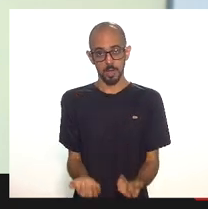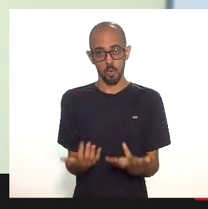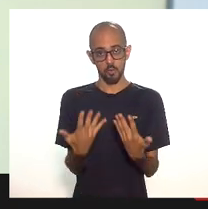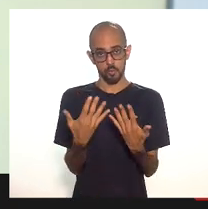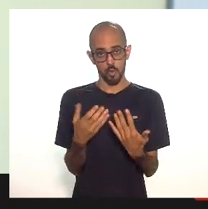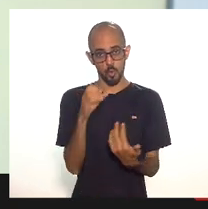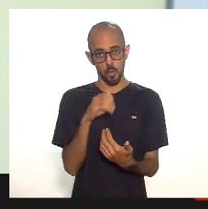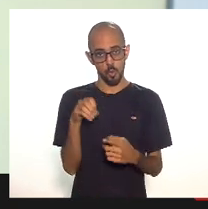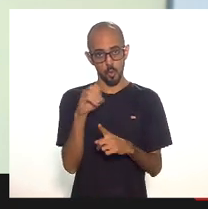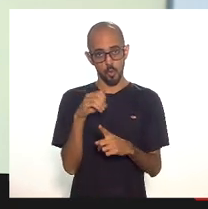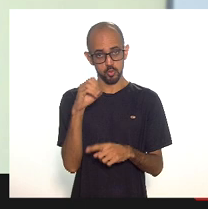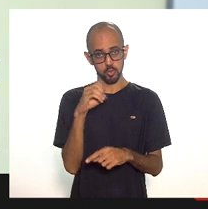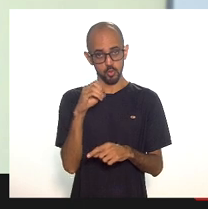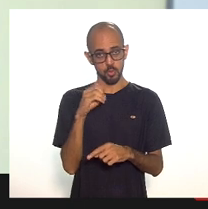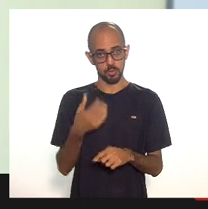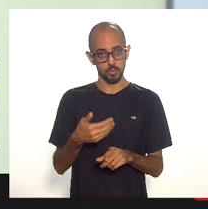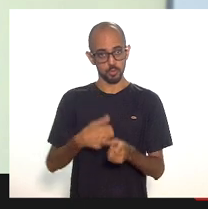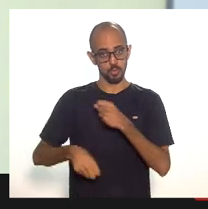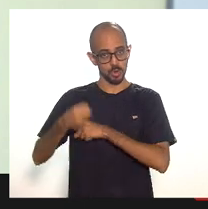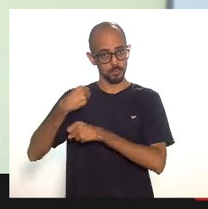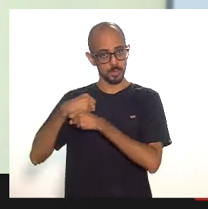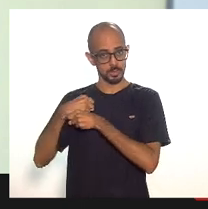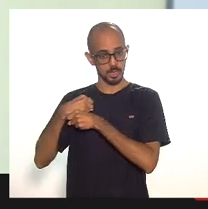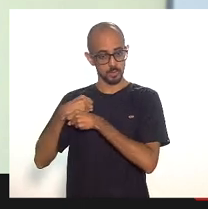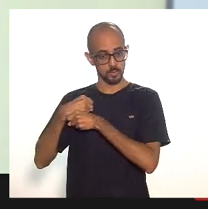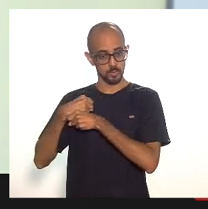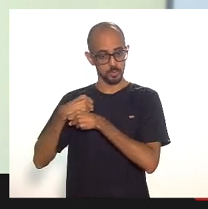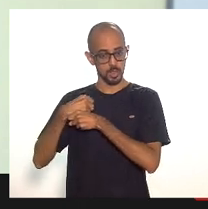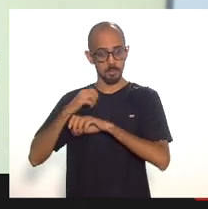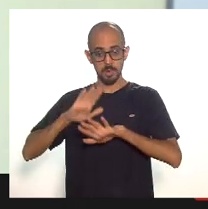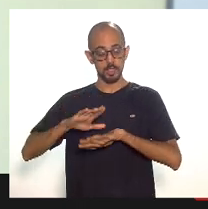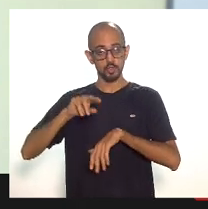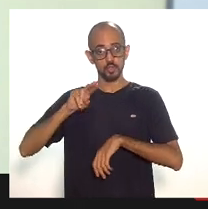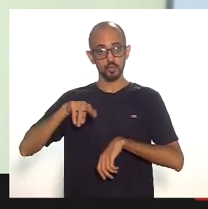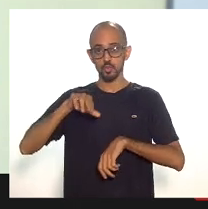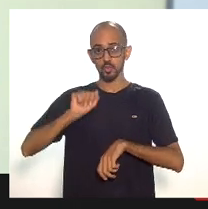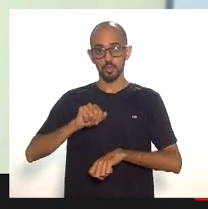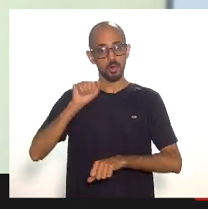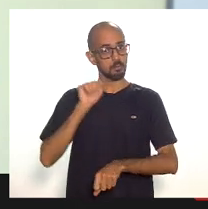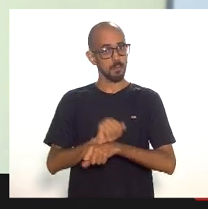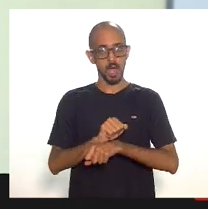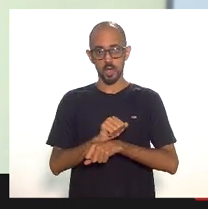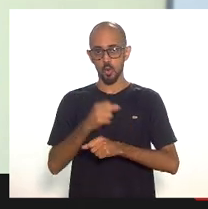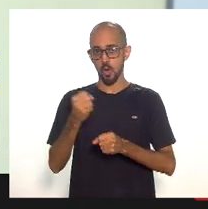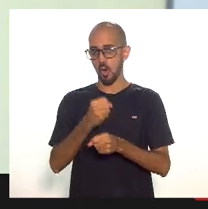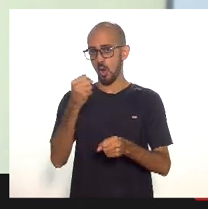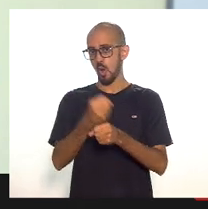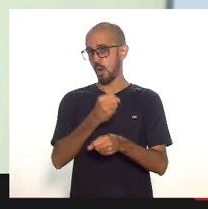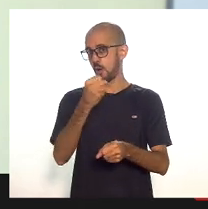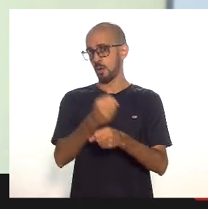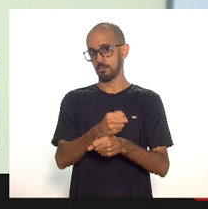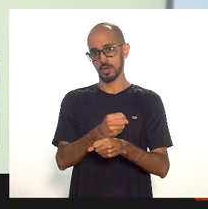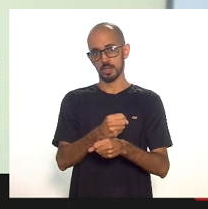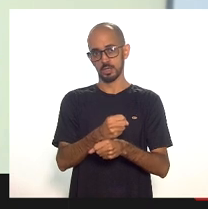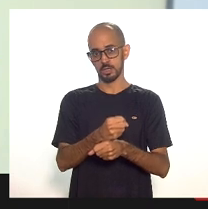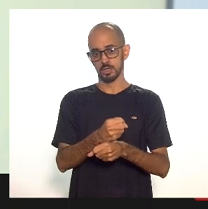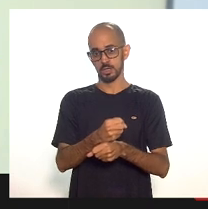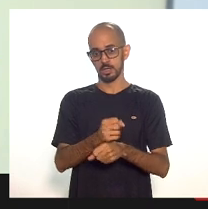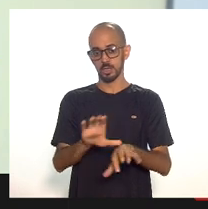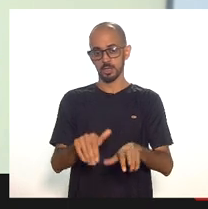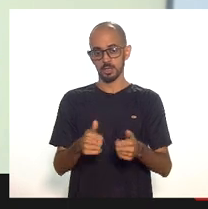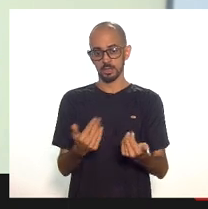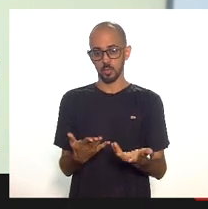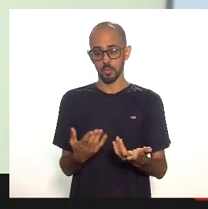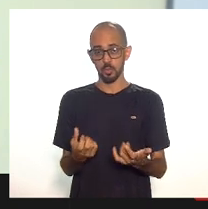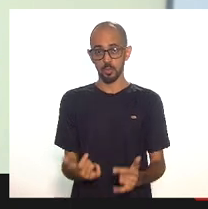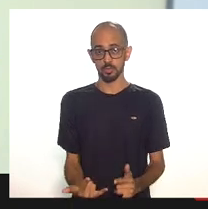passado. Em momento algum, parou de ter obra no HFB. Ou seja, a partir do momento que o